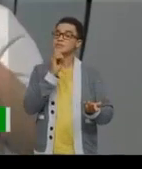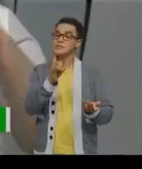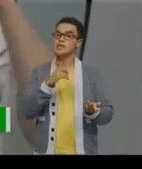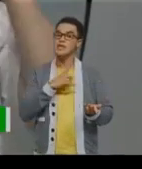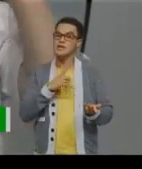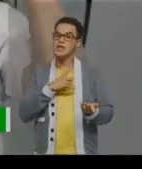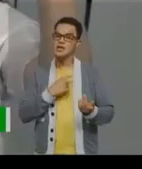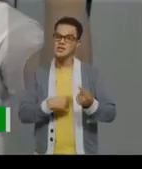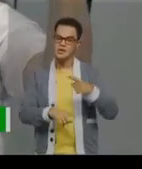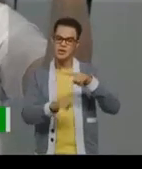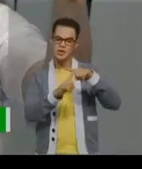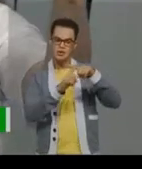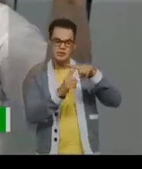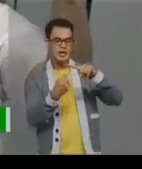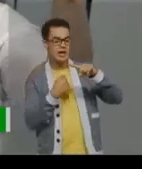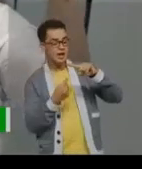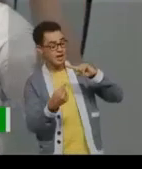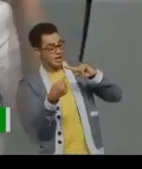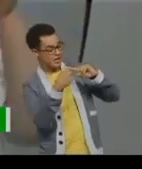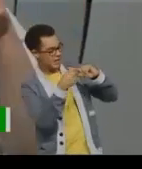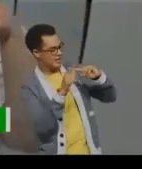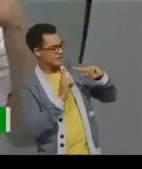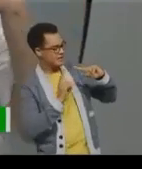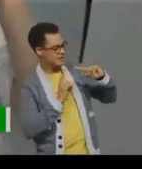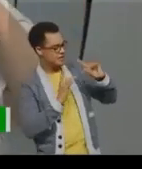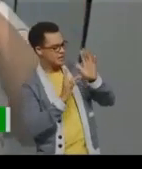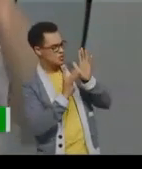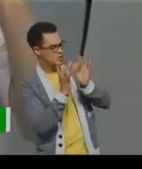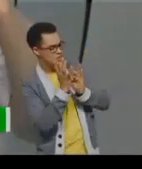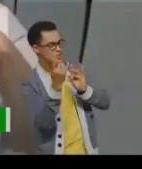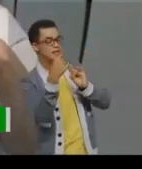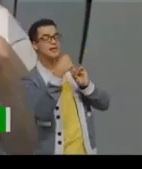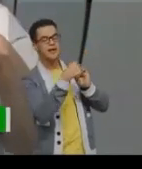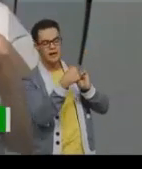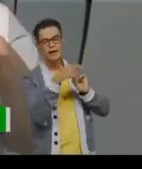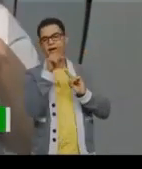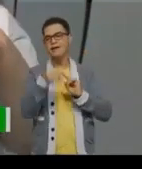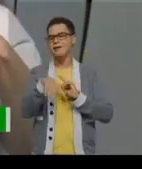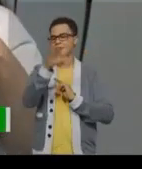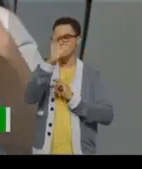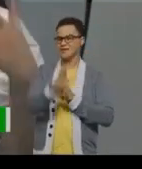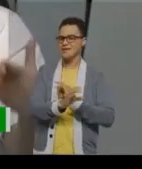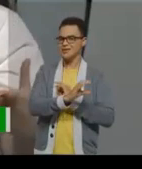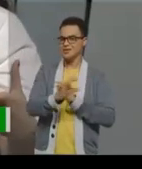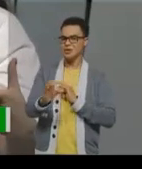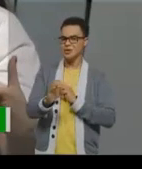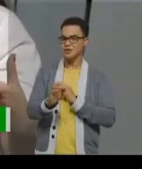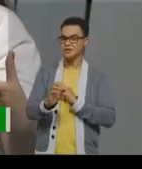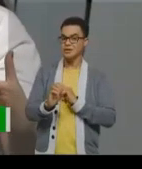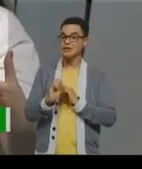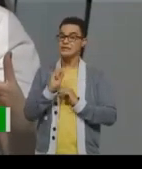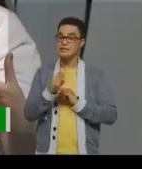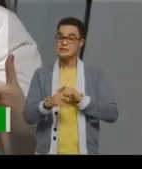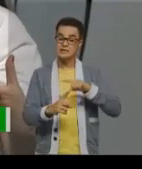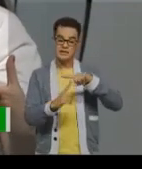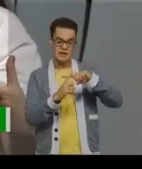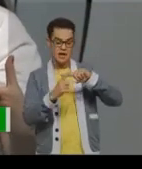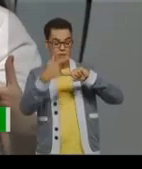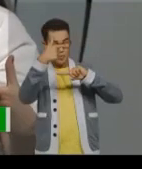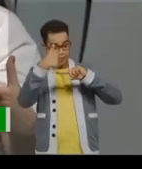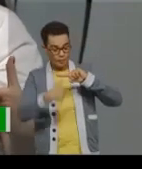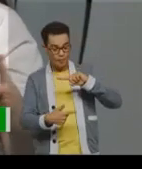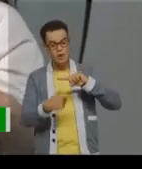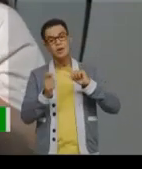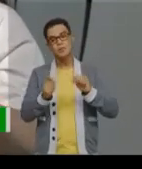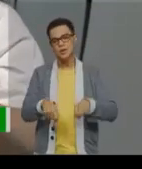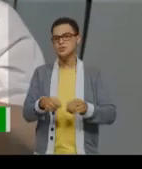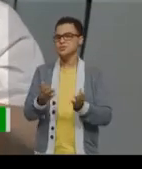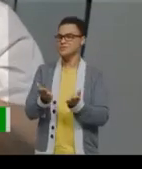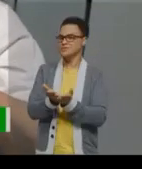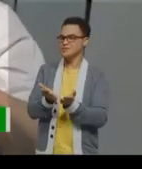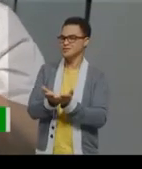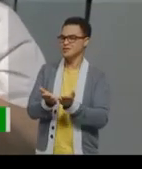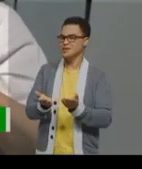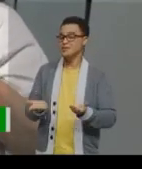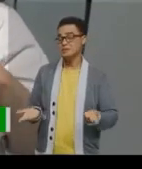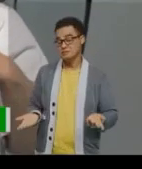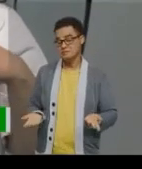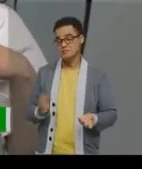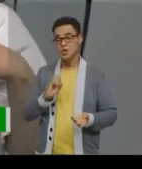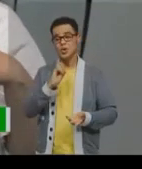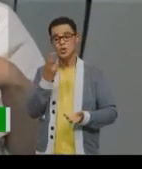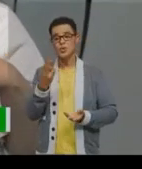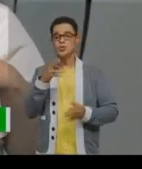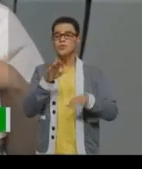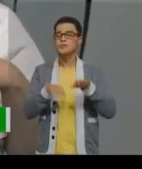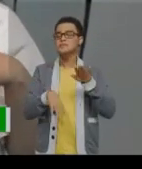você vai pensar que essa pessoa é católica. Se a cruz não tem a imagem, pode ser que ela seja evangélica também. Ou talvez ela seja